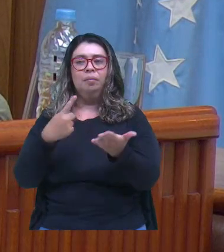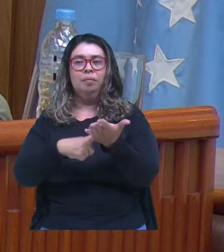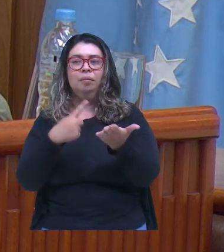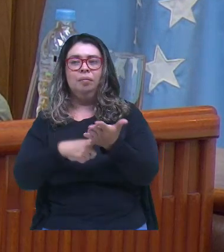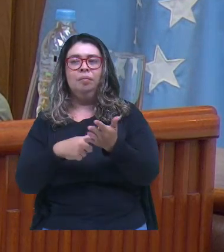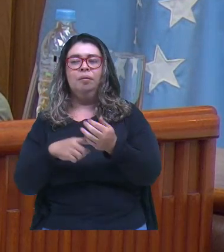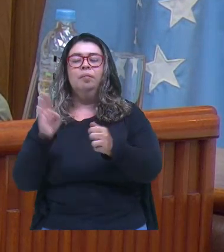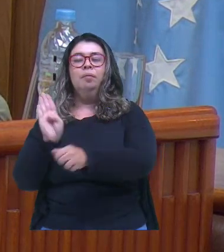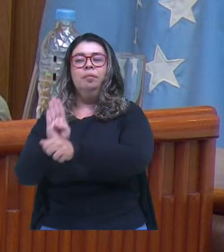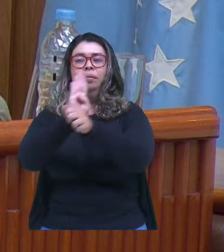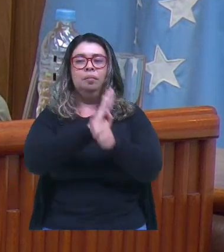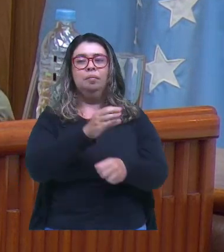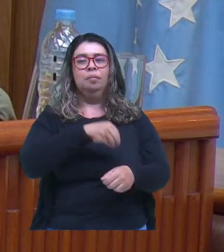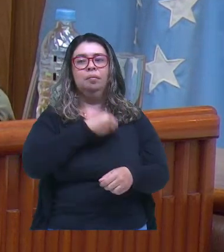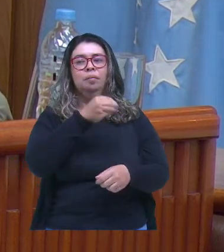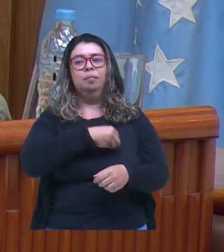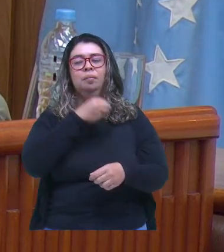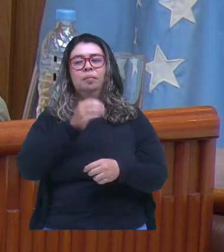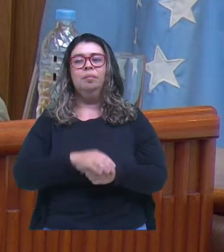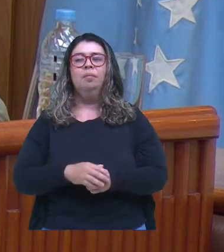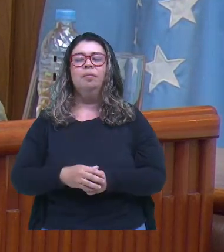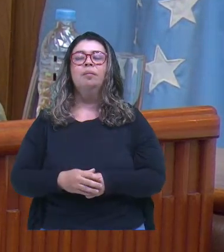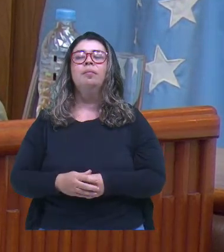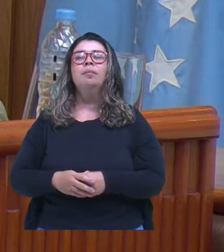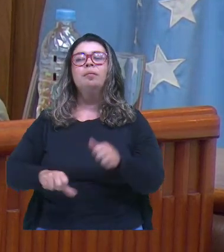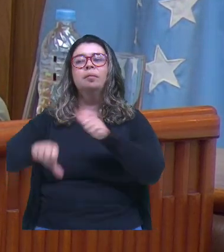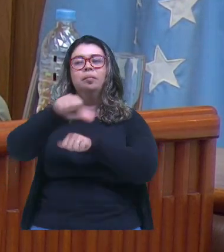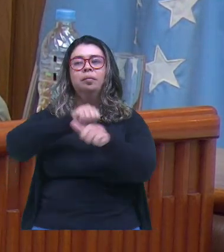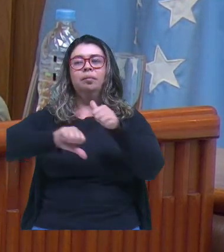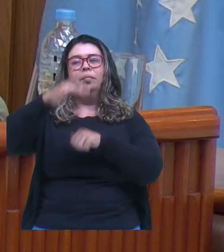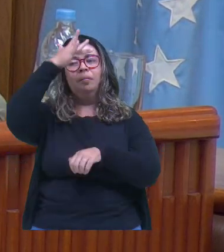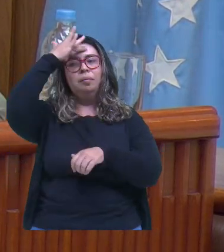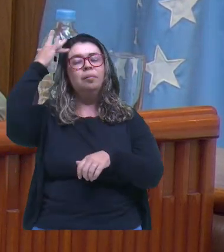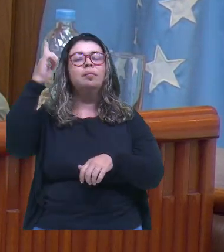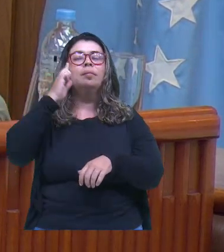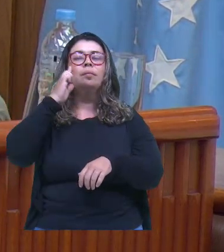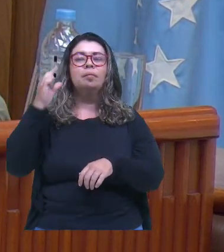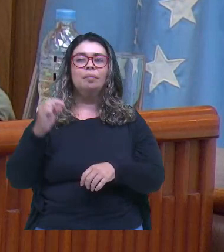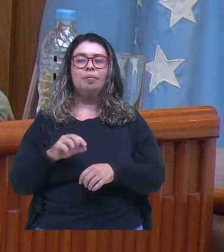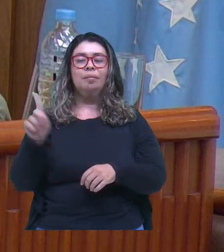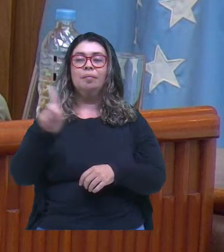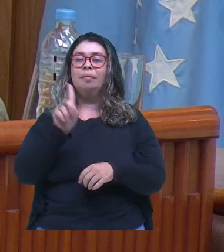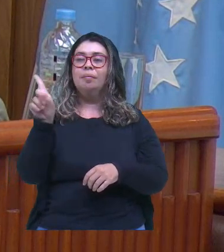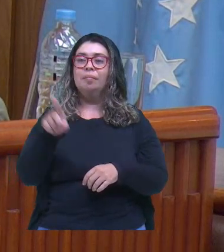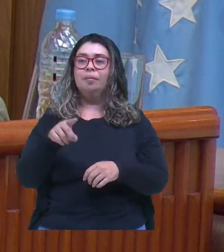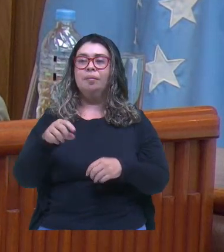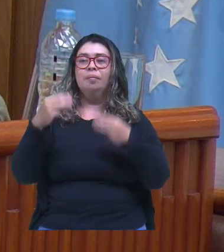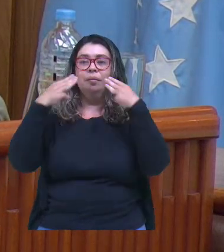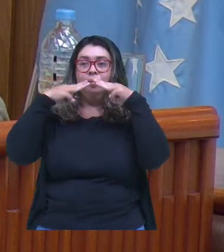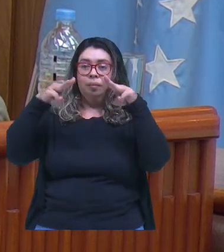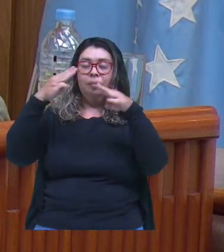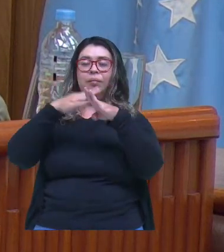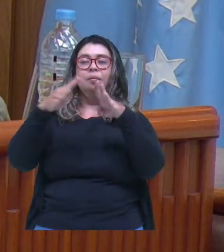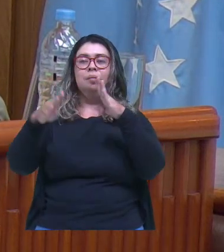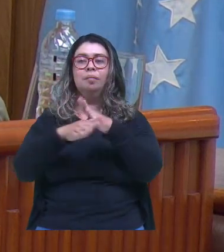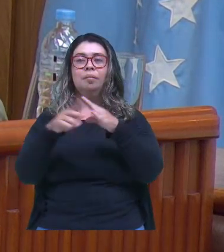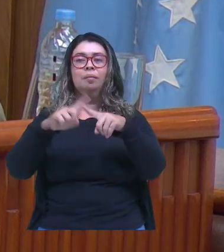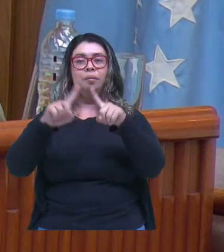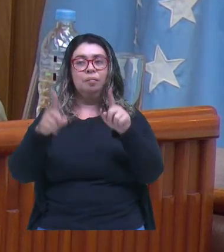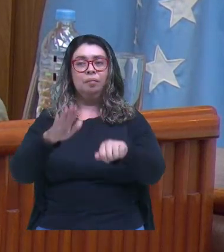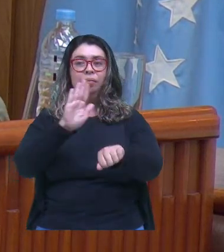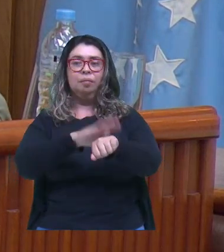defesa da vida, da integridade física e da dignidade da pessoa humana não é uma missão para todos, mas um chamado